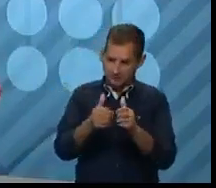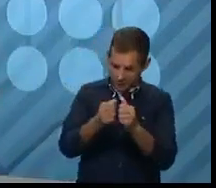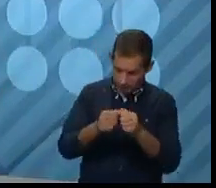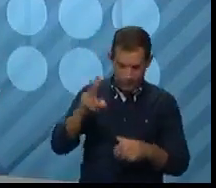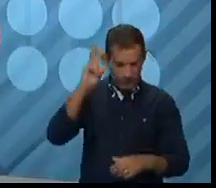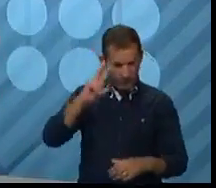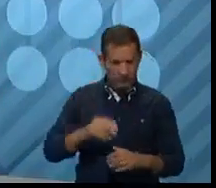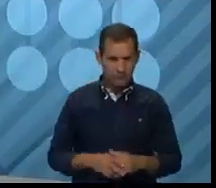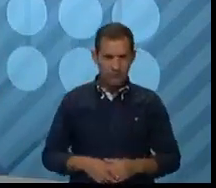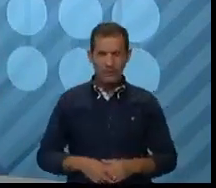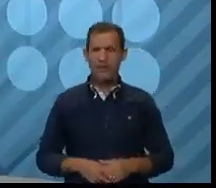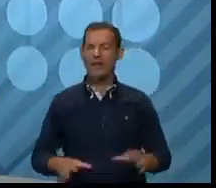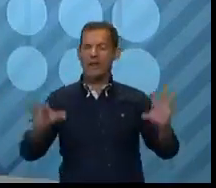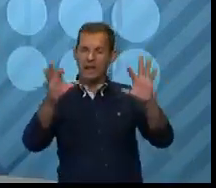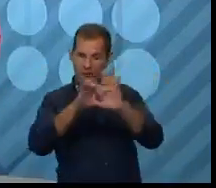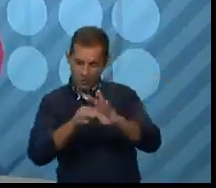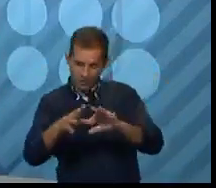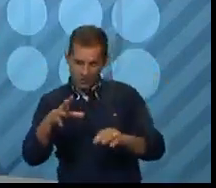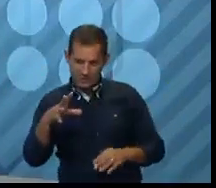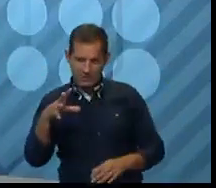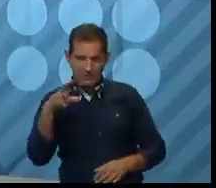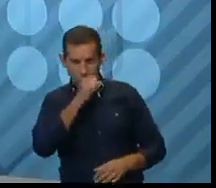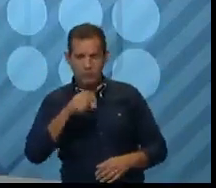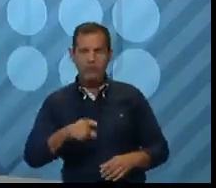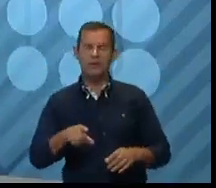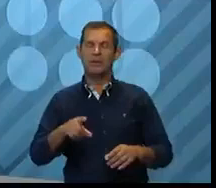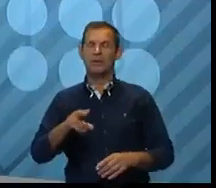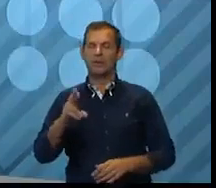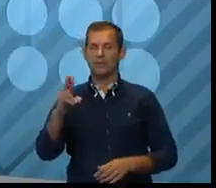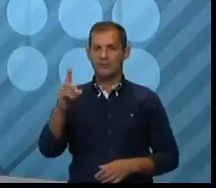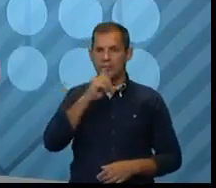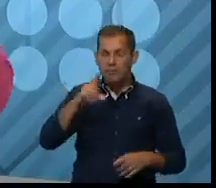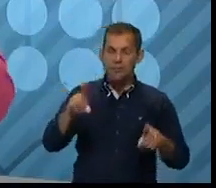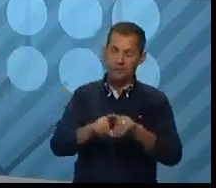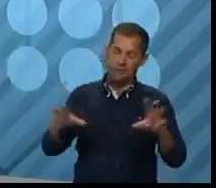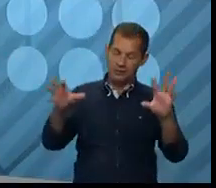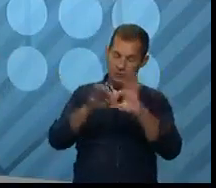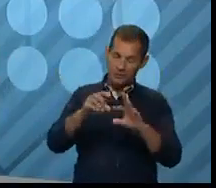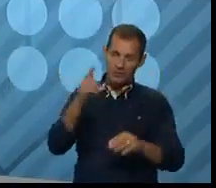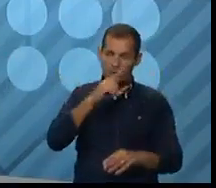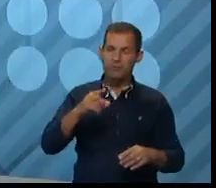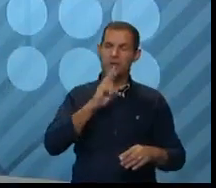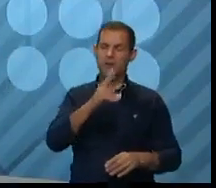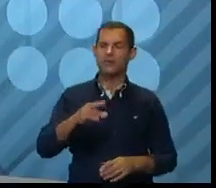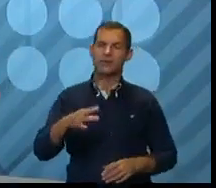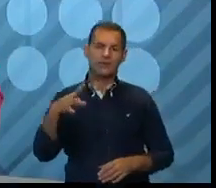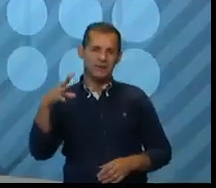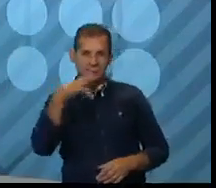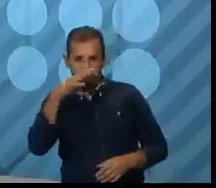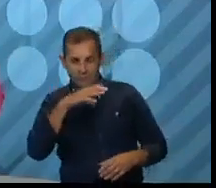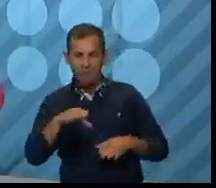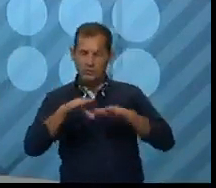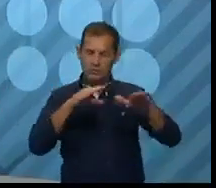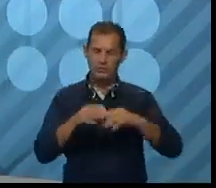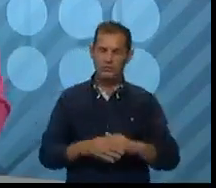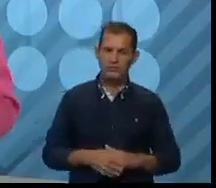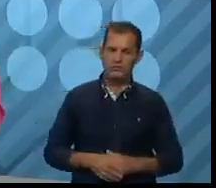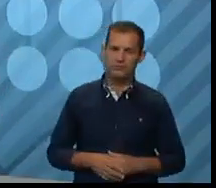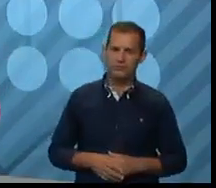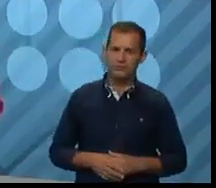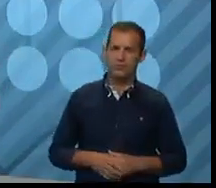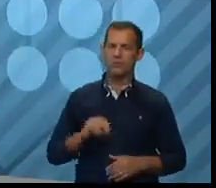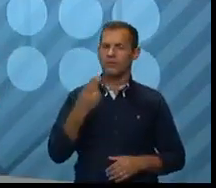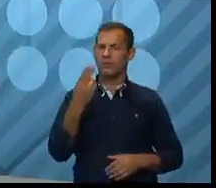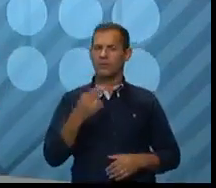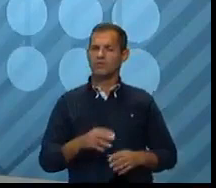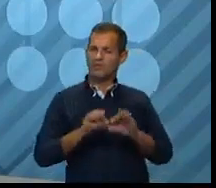física. Lembre-se, a integral da aceleração resulta na velocidade e a integral da velocidade resulta no deslocamento ou